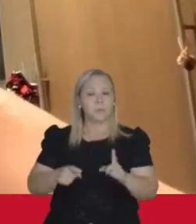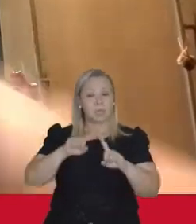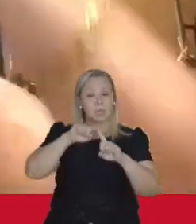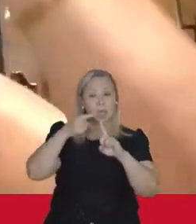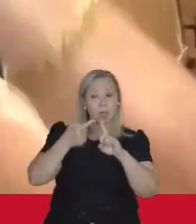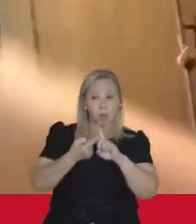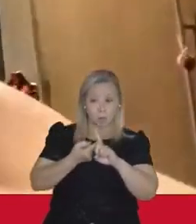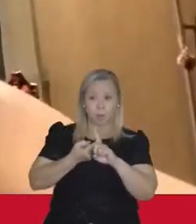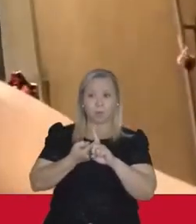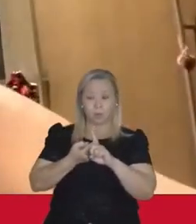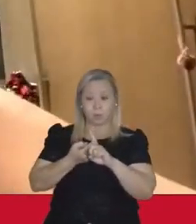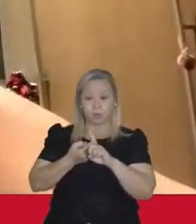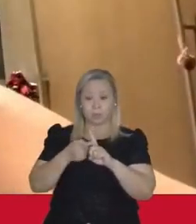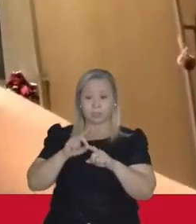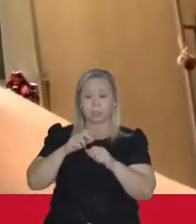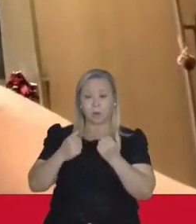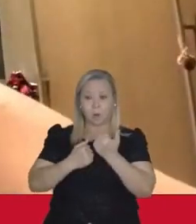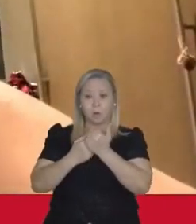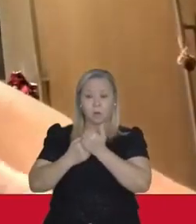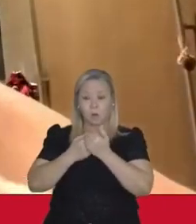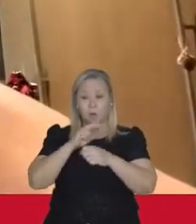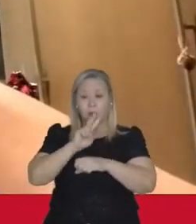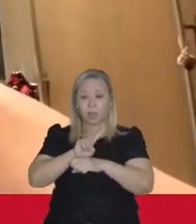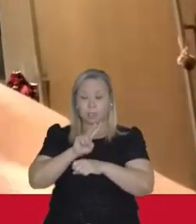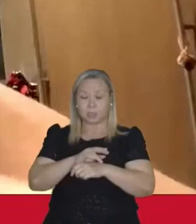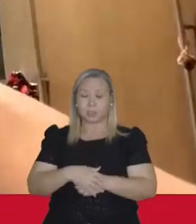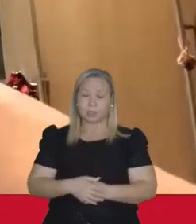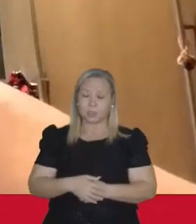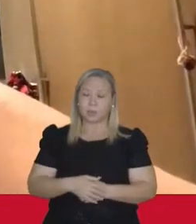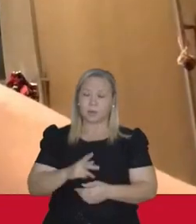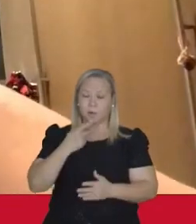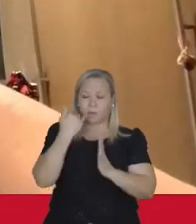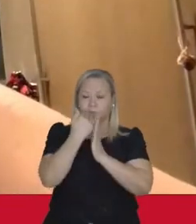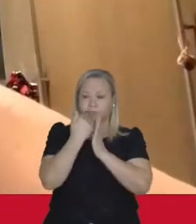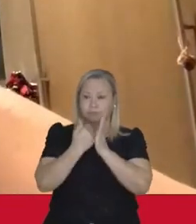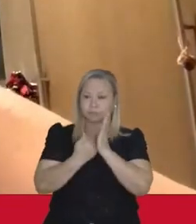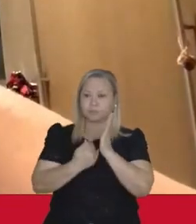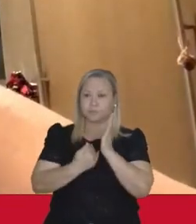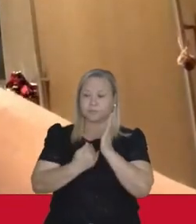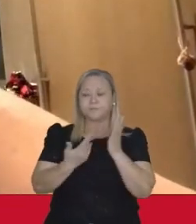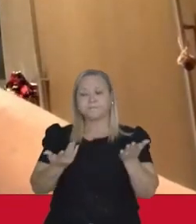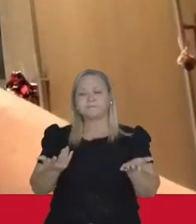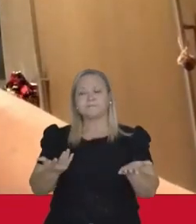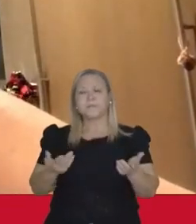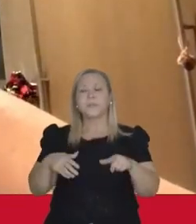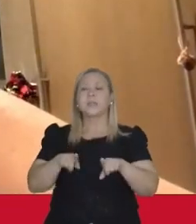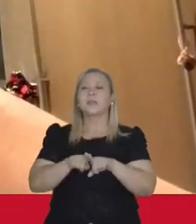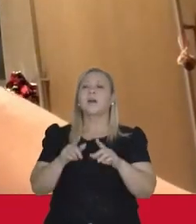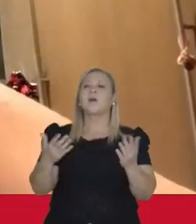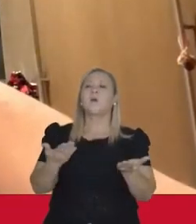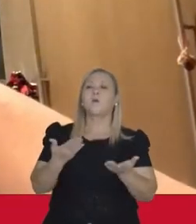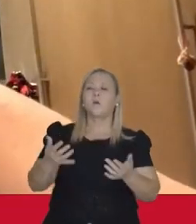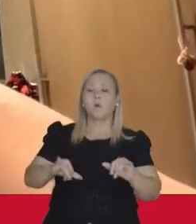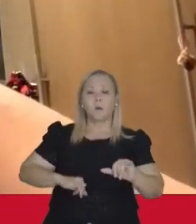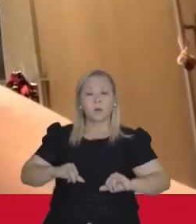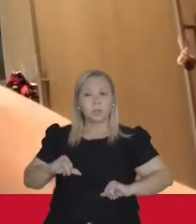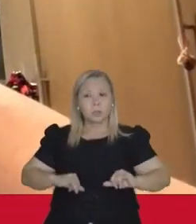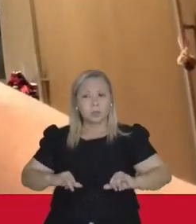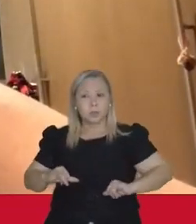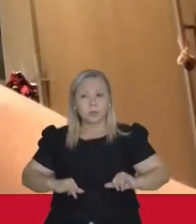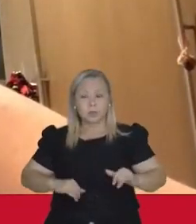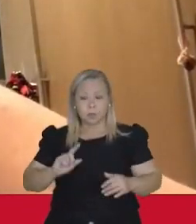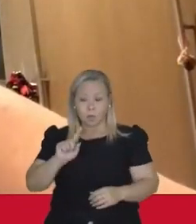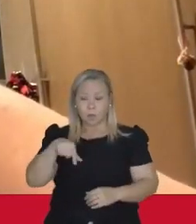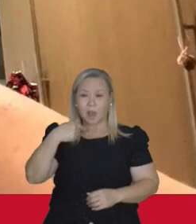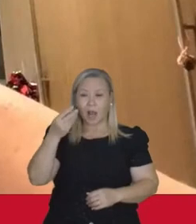enfim, isso permeia toda a Convenção. No entanto, a gente hoje sofre, né, além